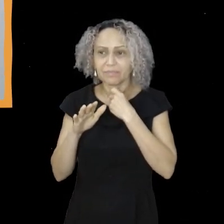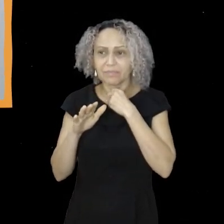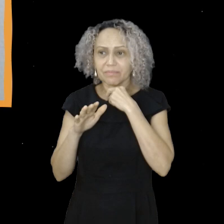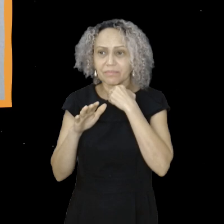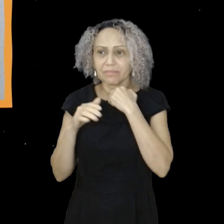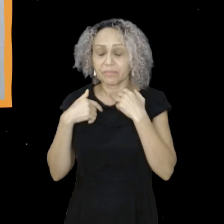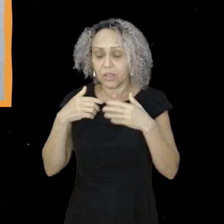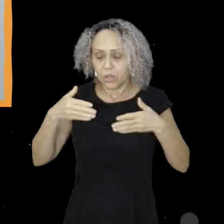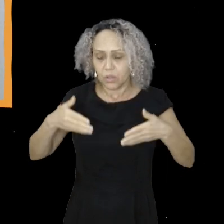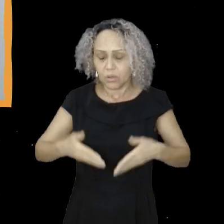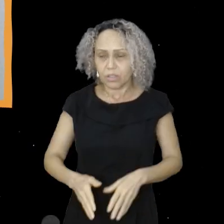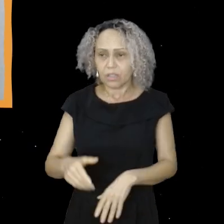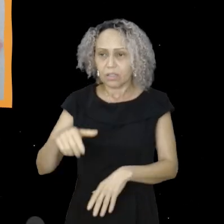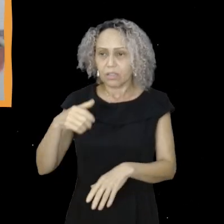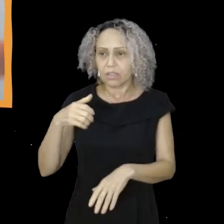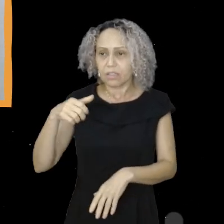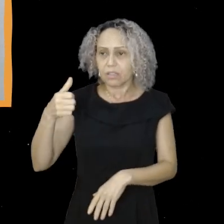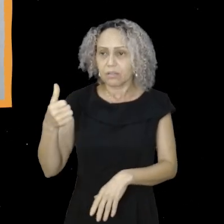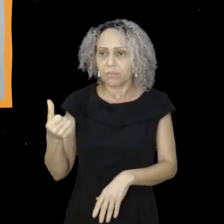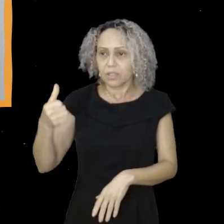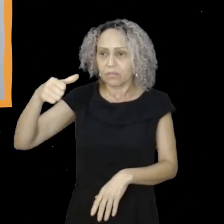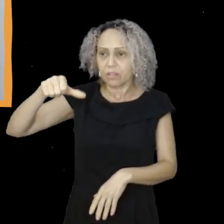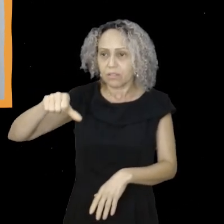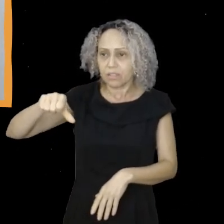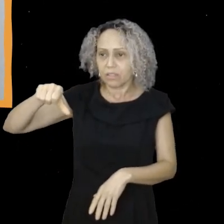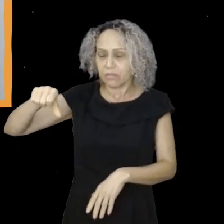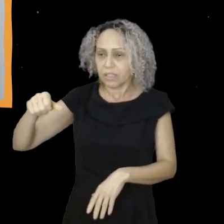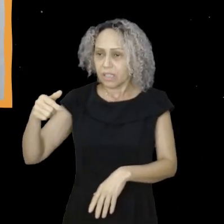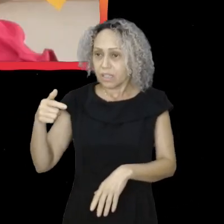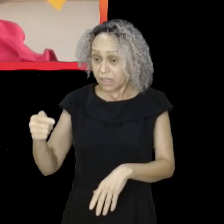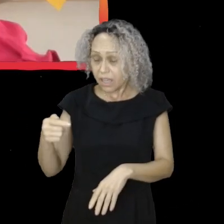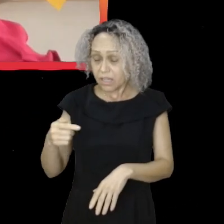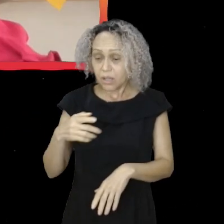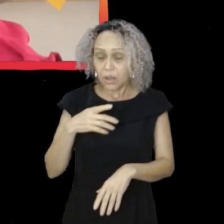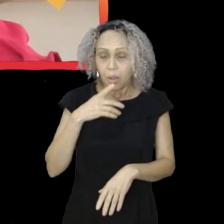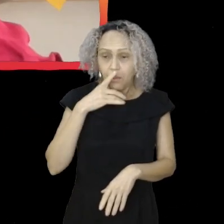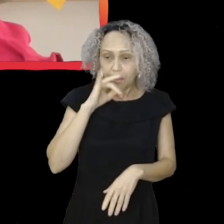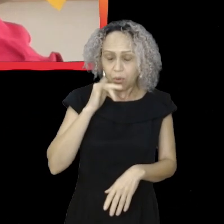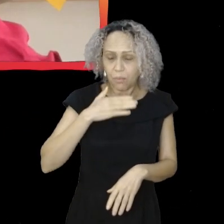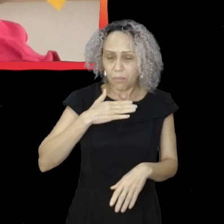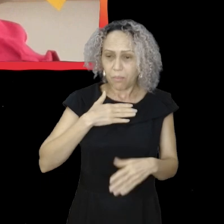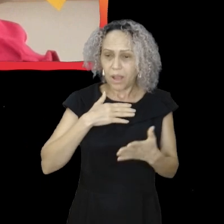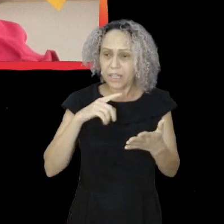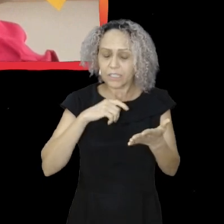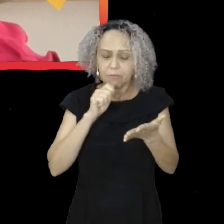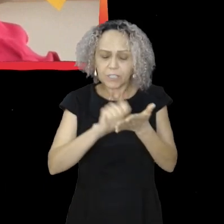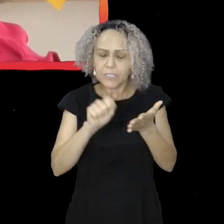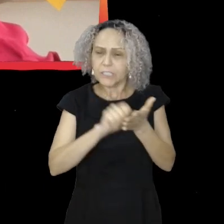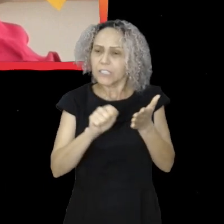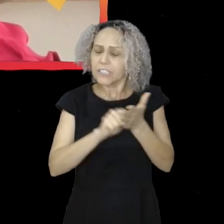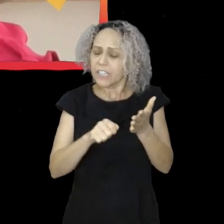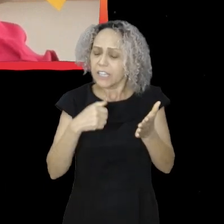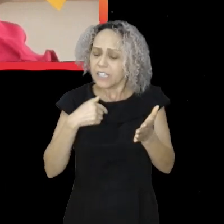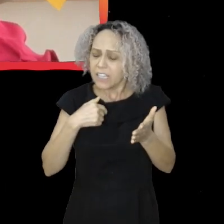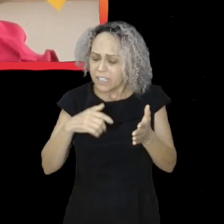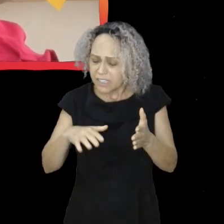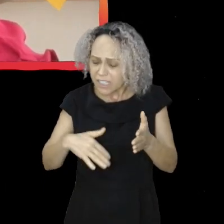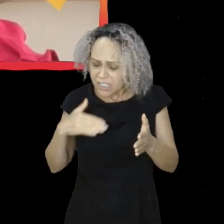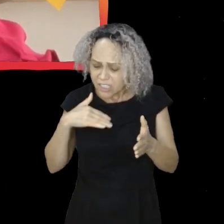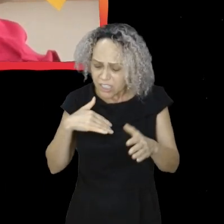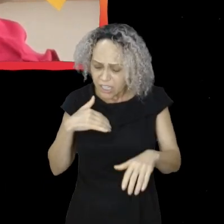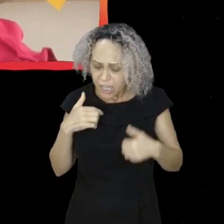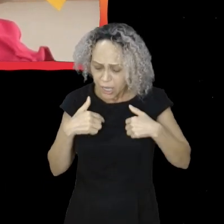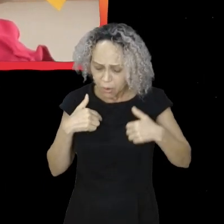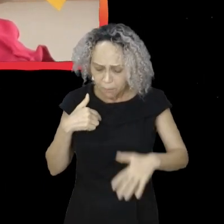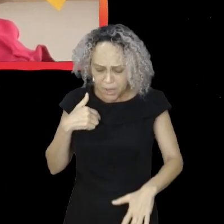nasci em 97, meu pai ele tem um caderno que desde que eu sou pequenininha ele anotava no final do ano pra mim qual era o meu maior medo e qual era a coisa que eu mais gostava, pra